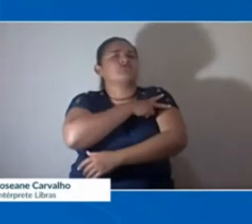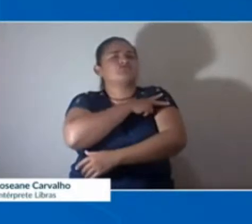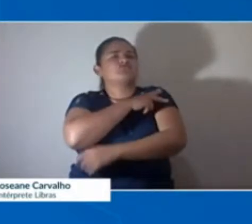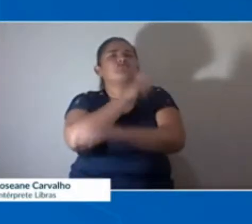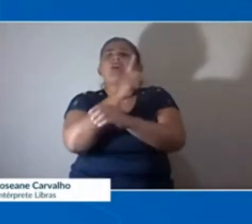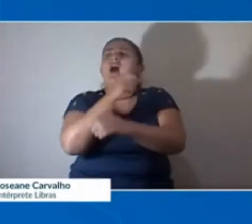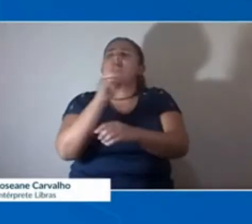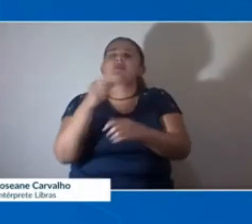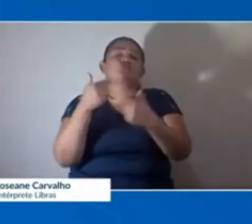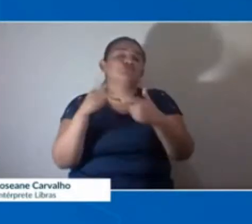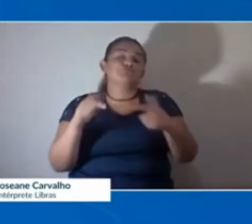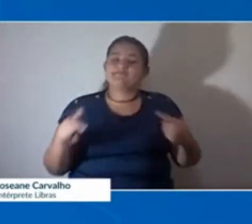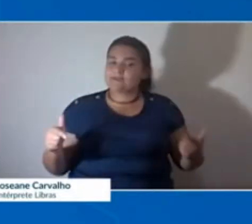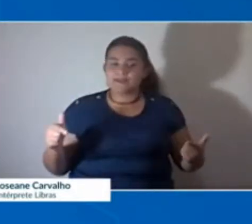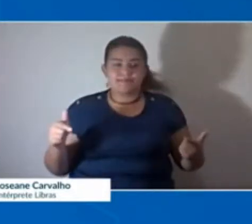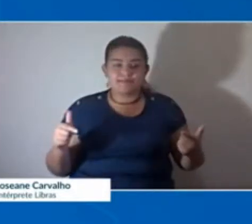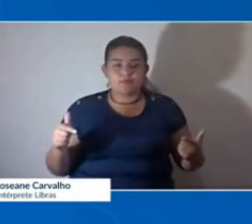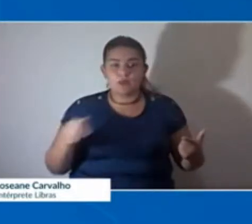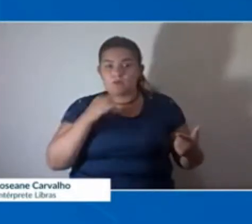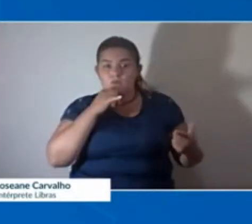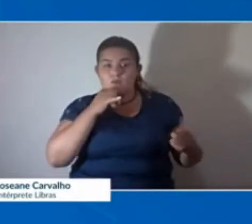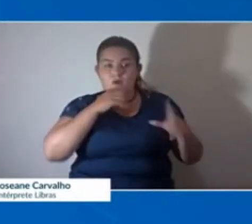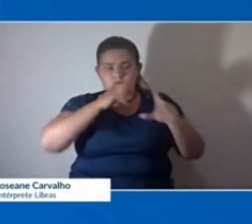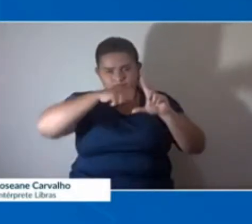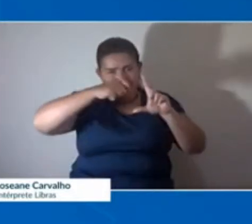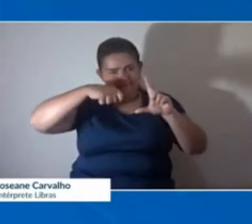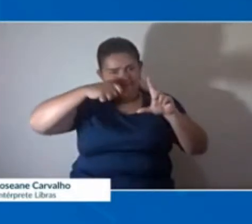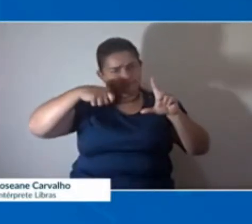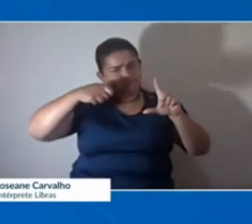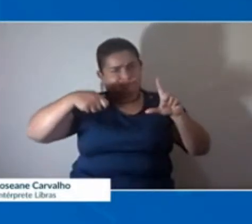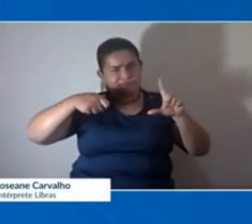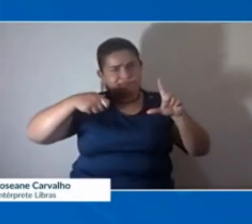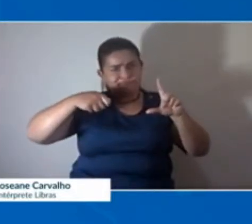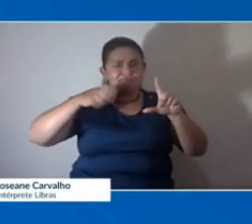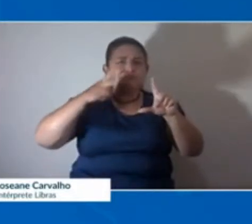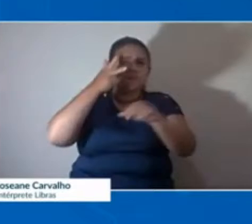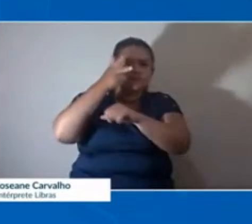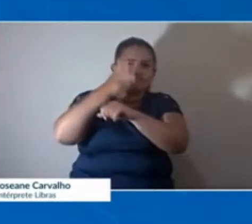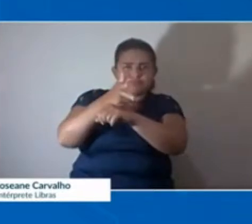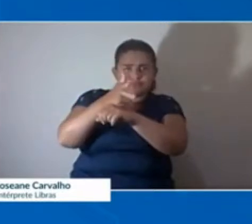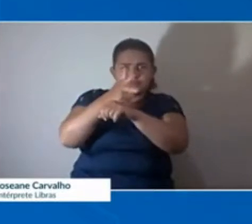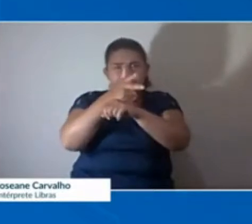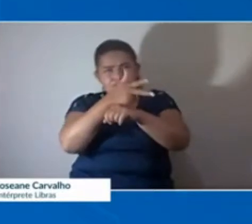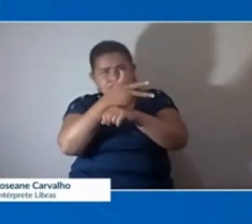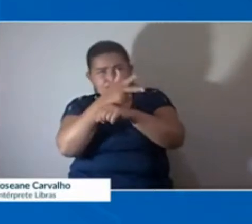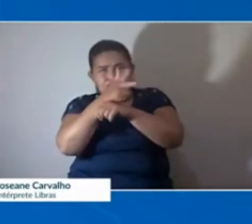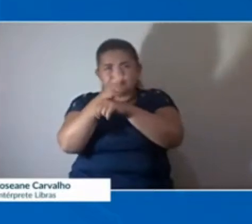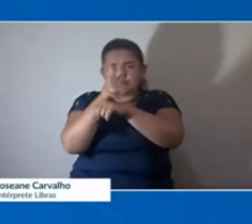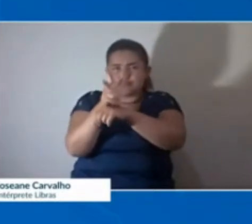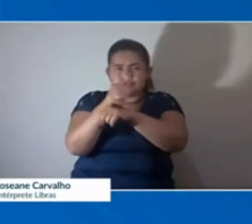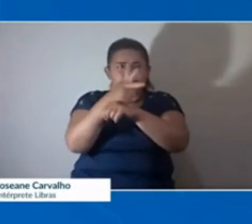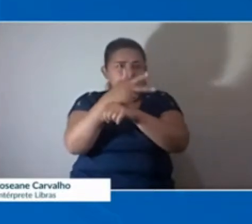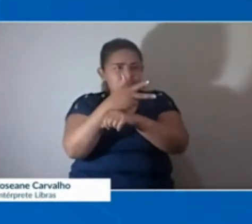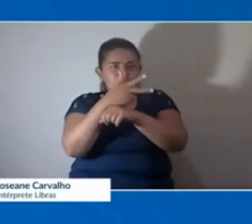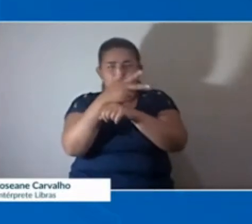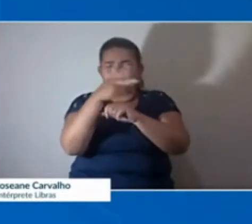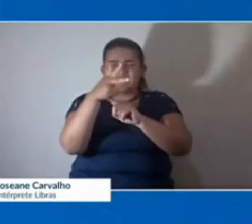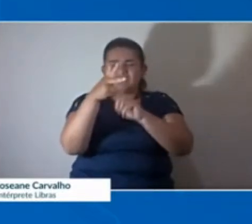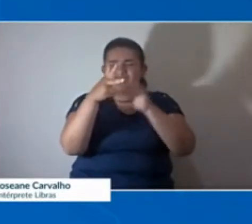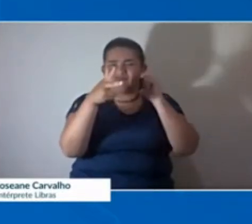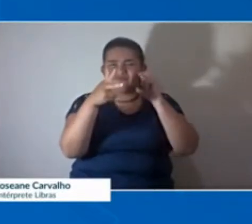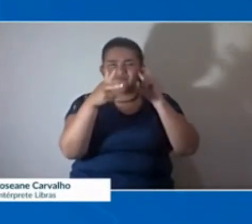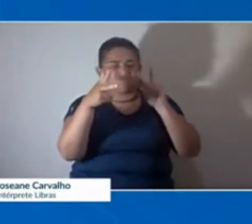por exemplo, o cameraman, ou a pessoa que está ali manejando a câmera, não ouça